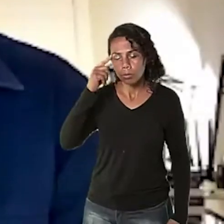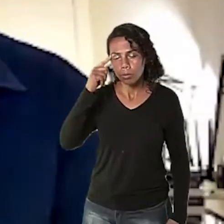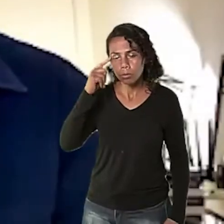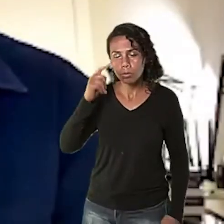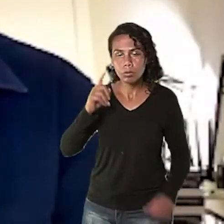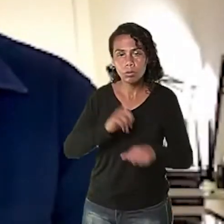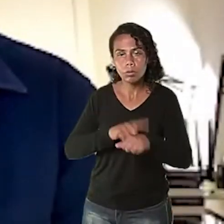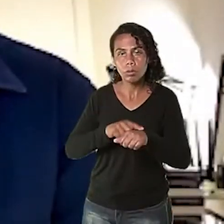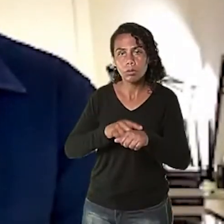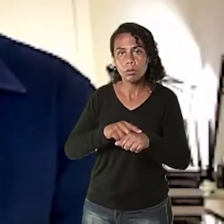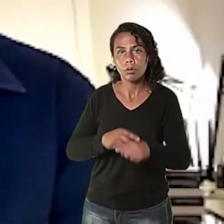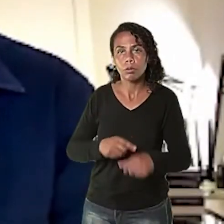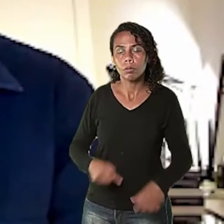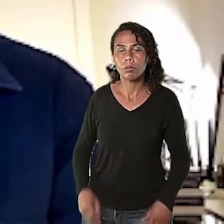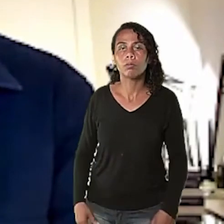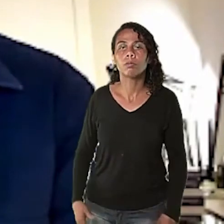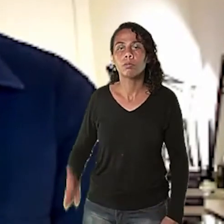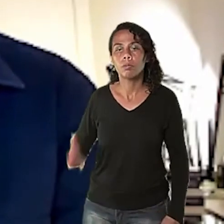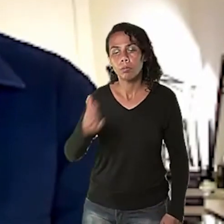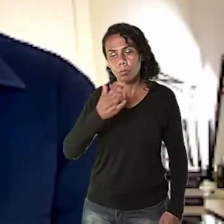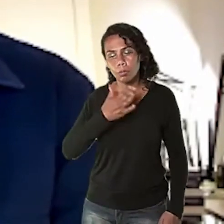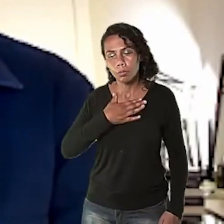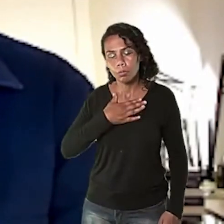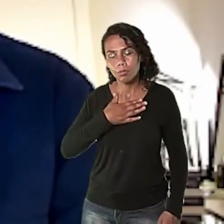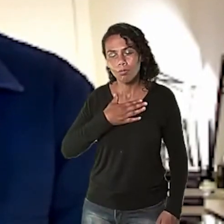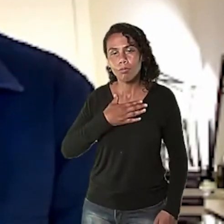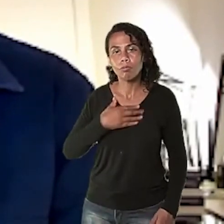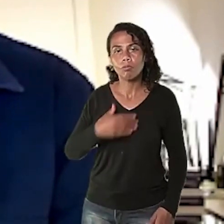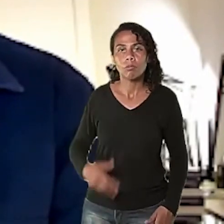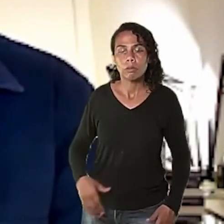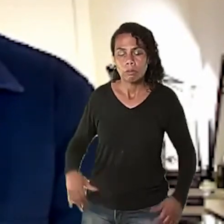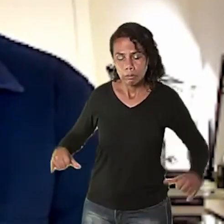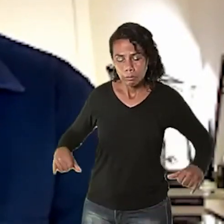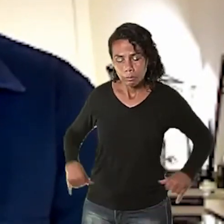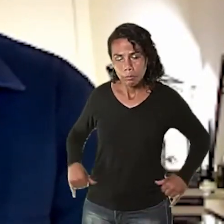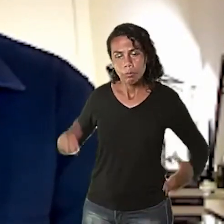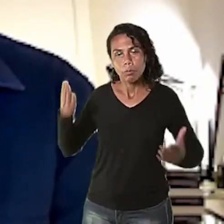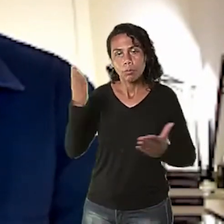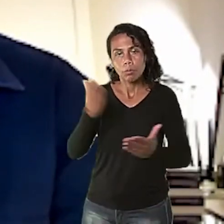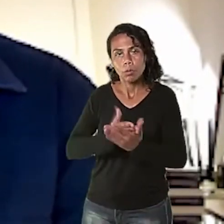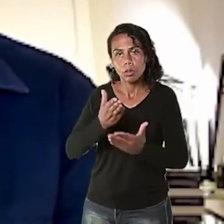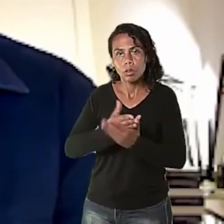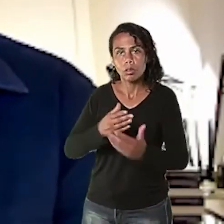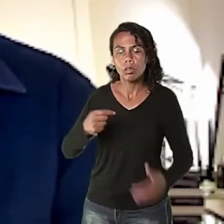Eu publiquei uns trechos desse diário na 451, aí acontece essa coisa,